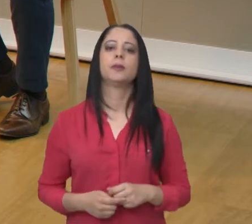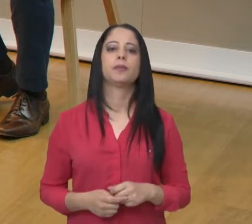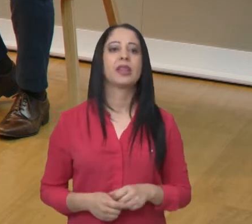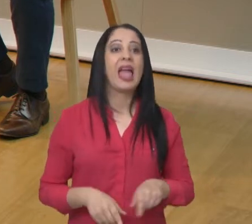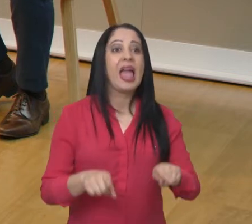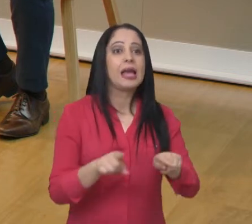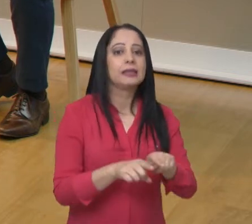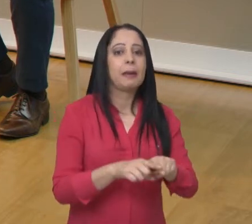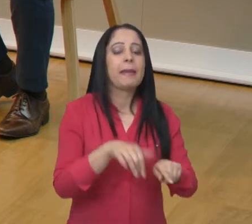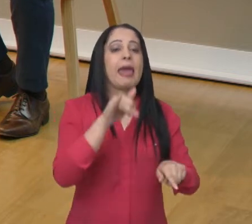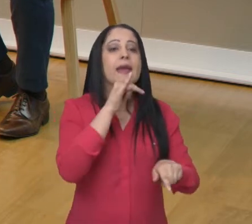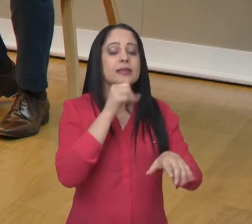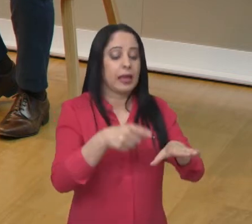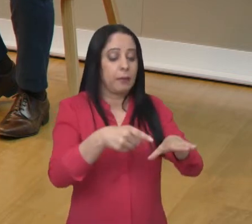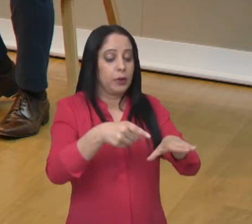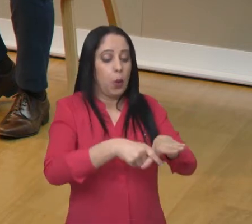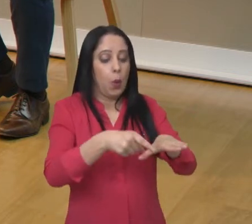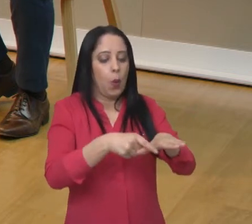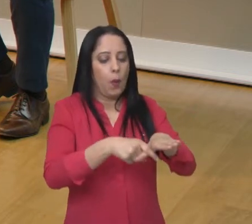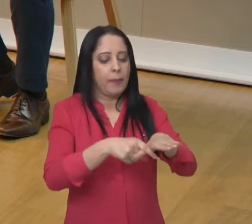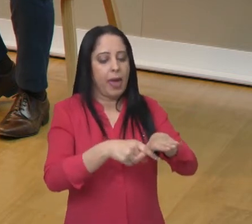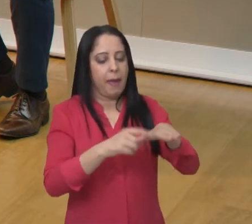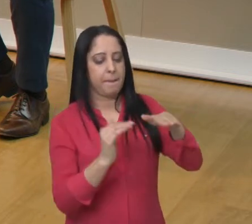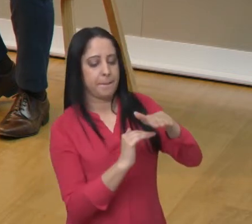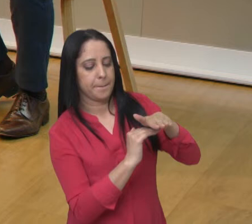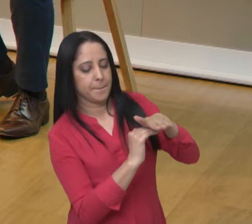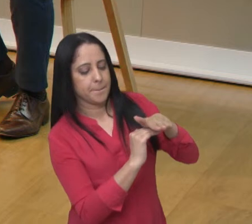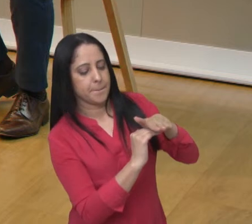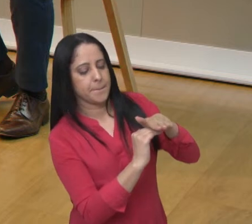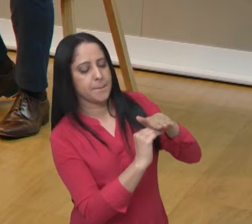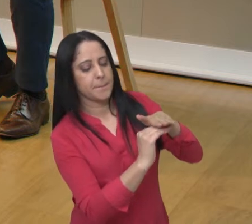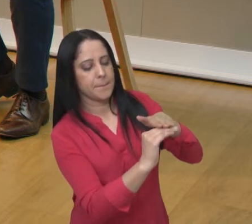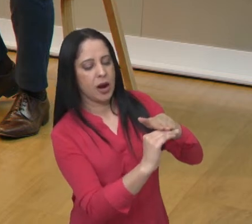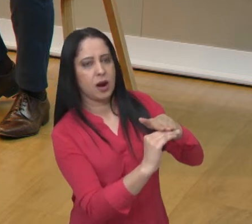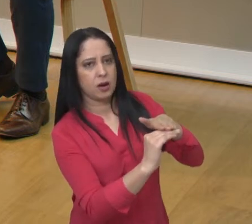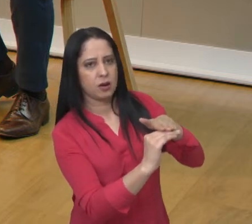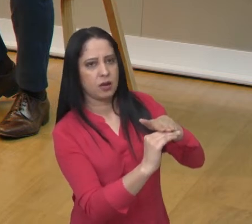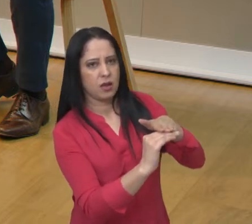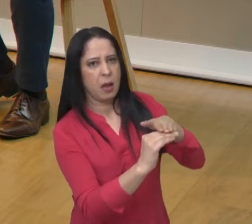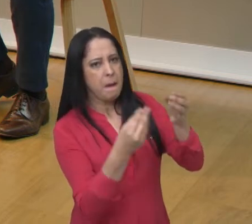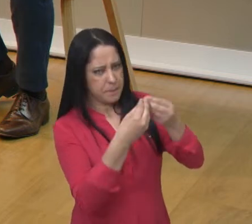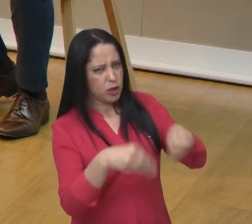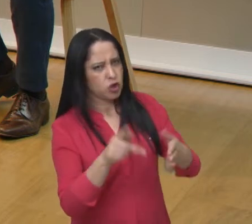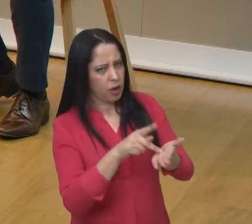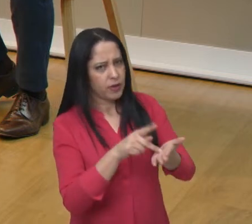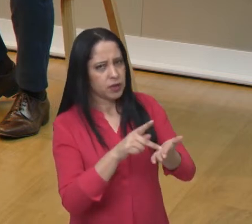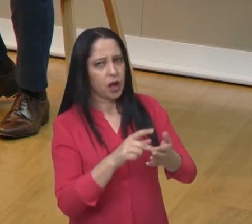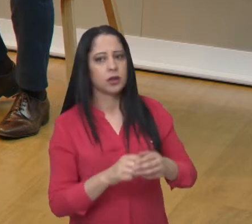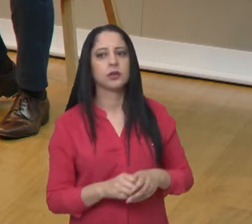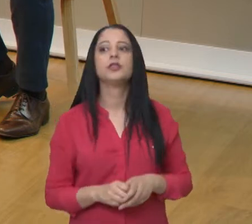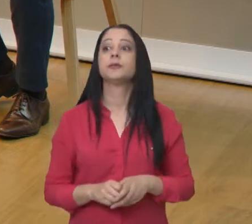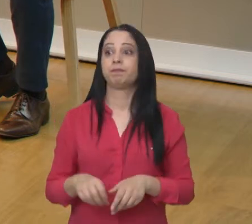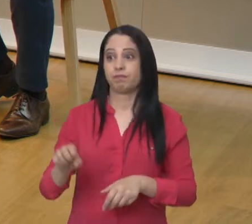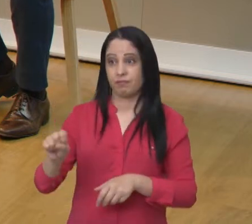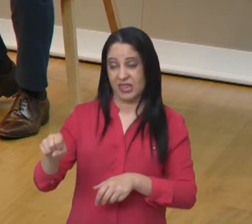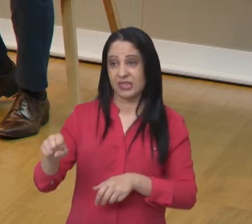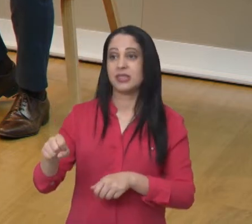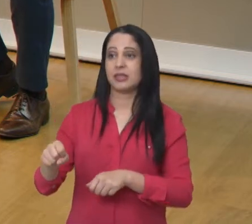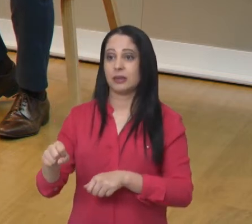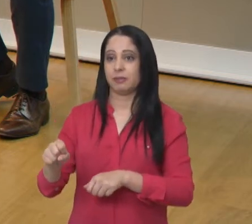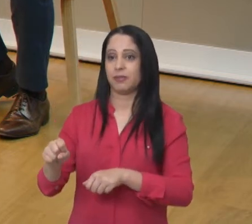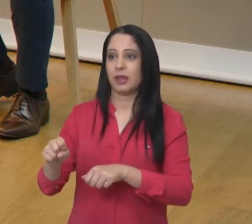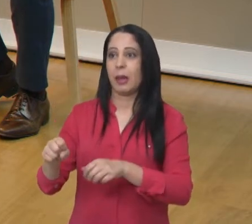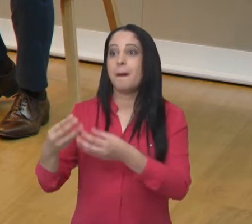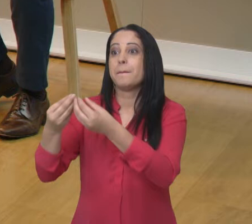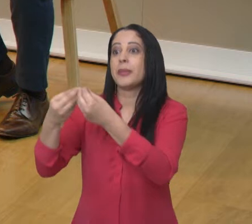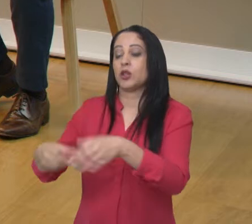pessoas falam que também ficar com o pé muito sem salto, assim, por exemplo, aquele sapato baixinho, aquela sapatilha o tempo todo, também pode prejudicar a coluna? Não só a